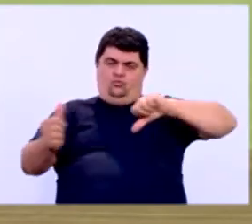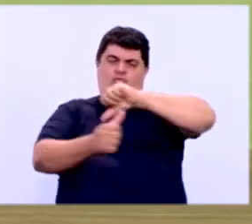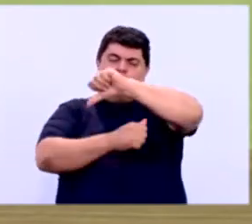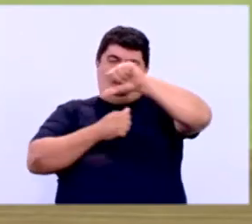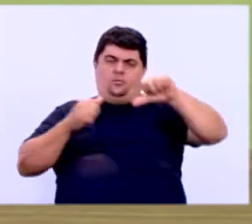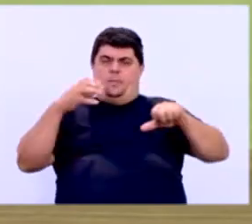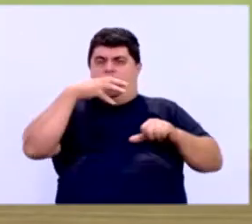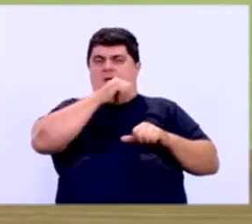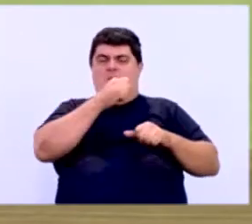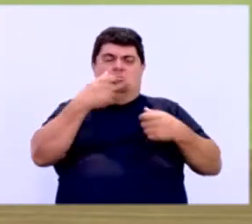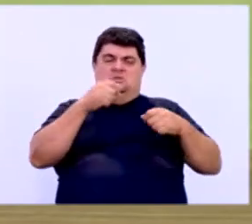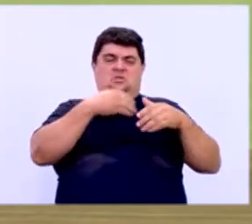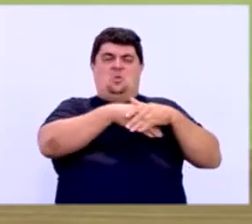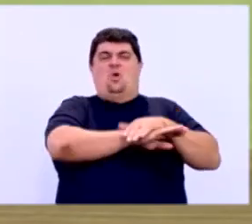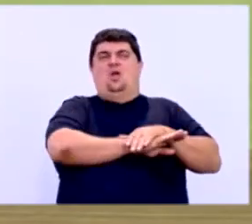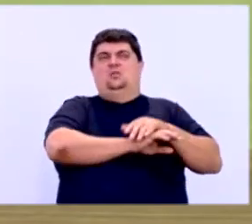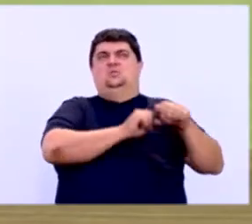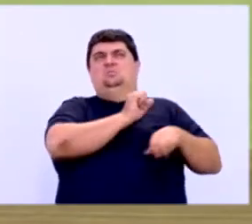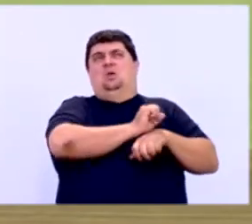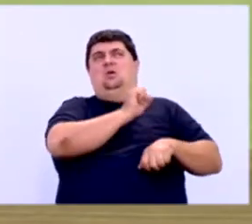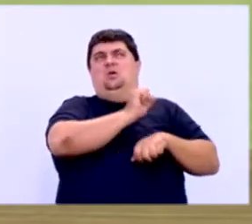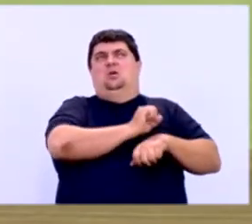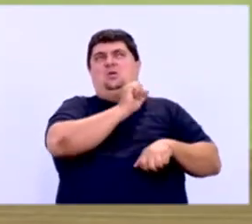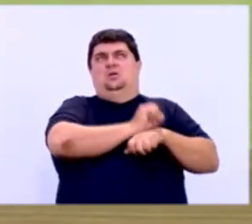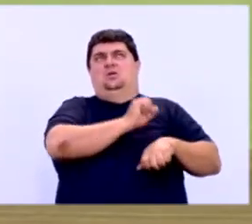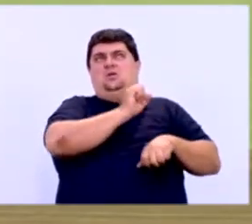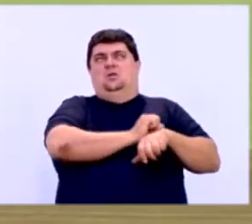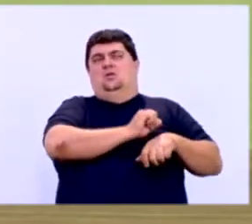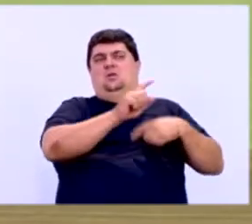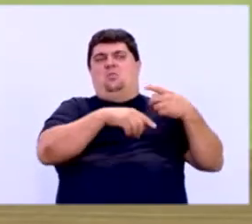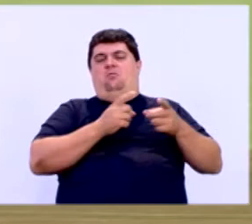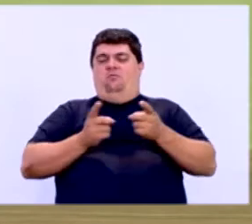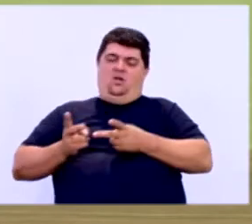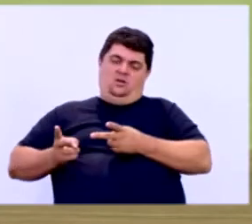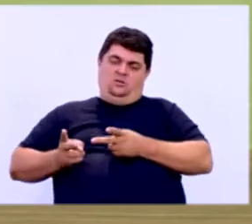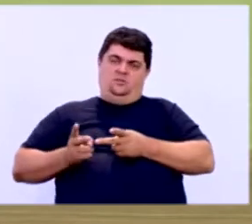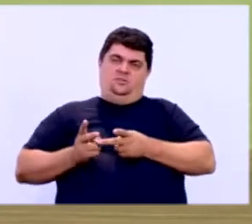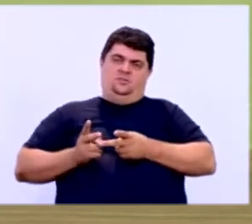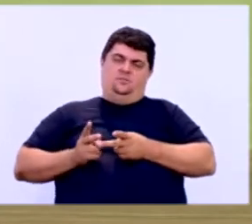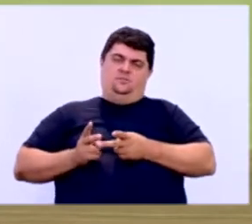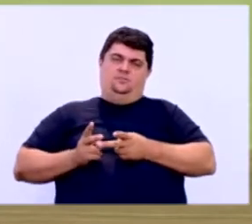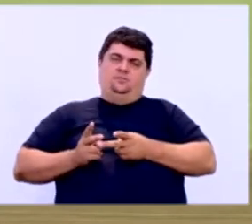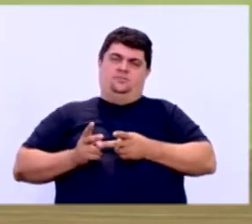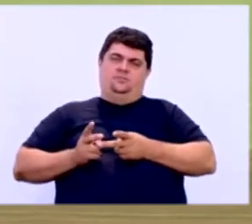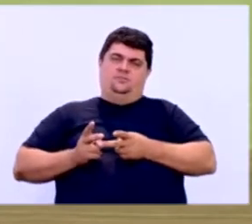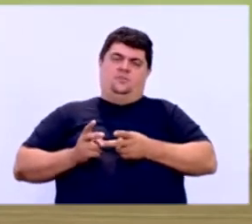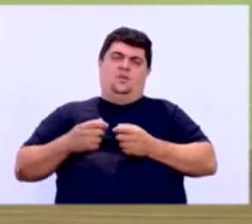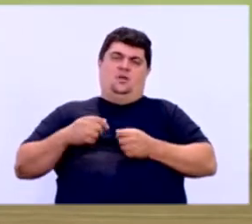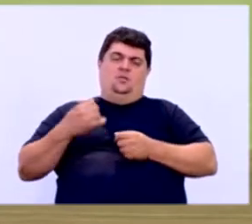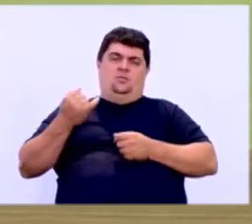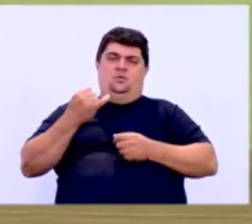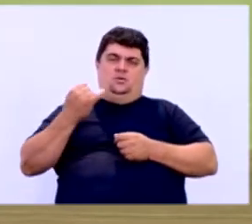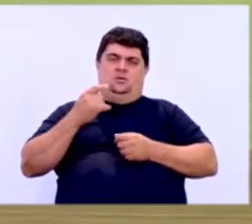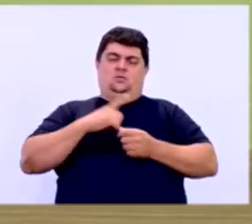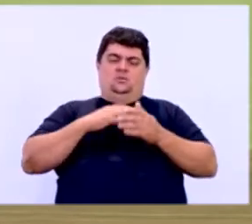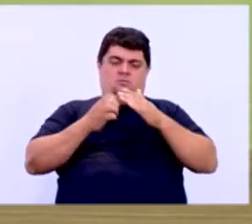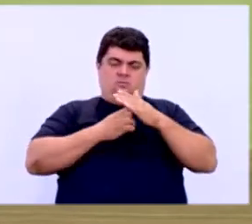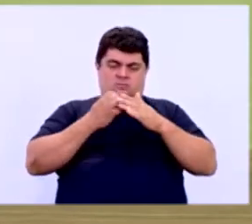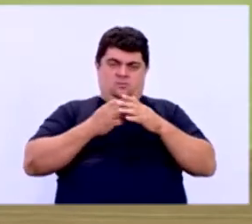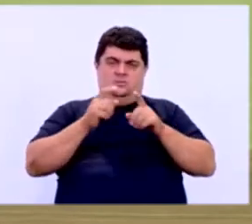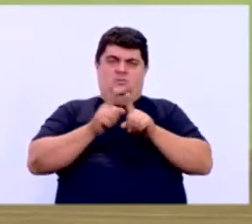o just-in-time ele vai necessitar, para funcionar corretamente, de uma sincronia, né, entre as empresas e